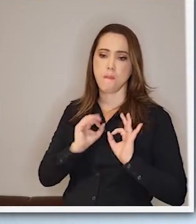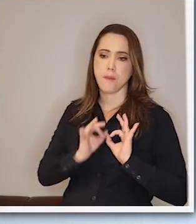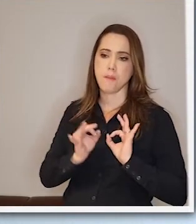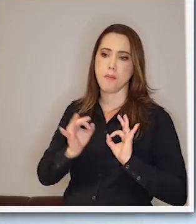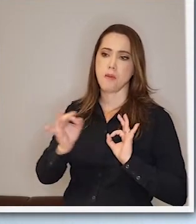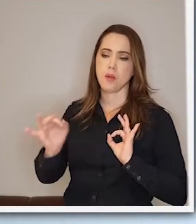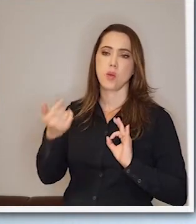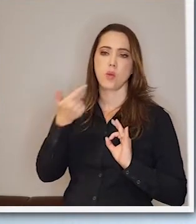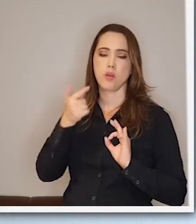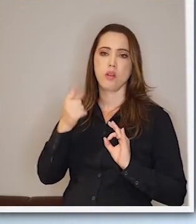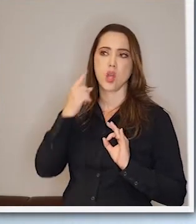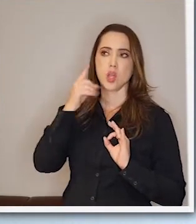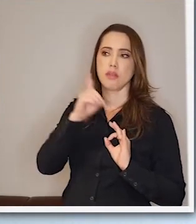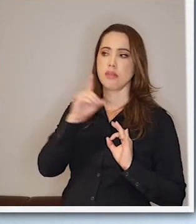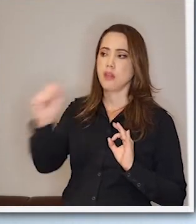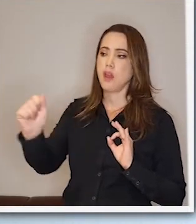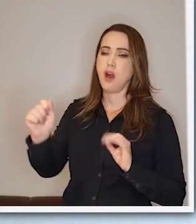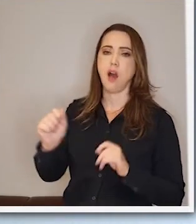ao longo da vida